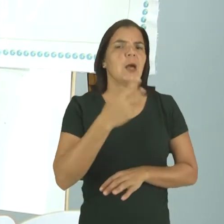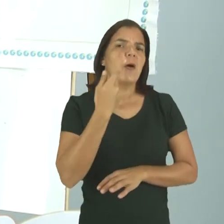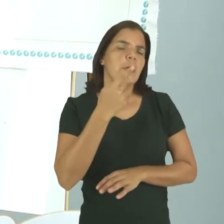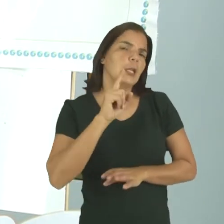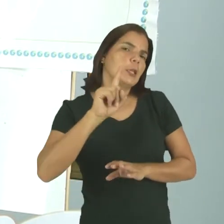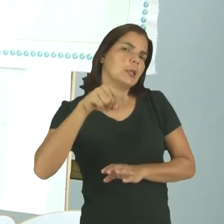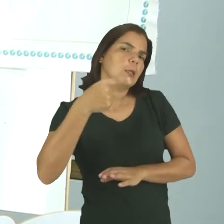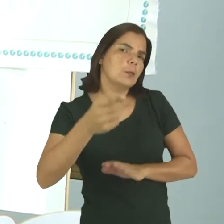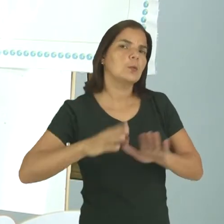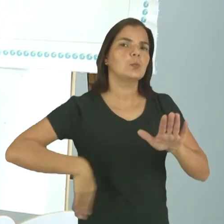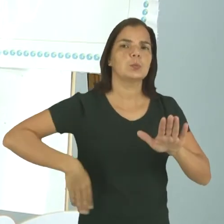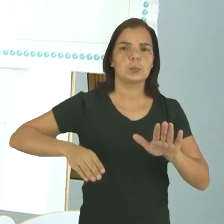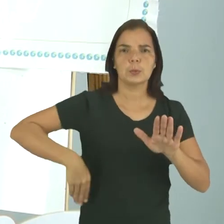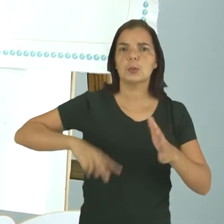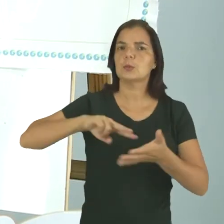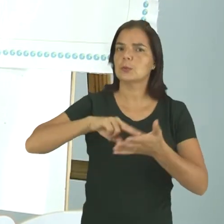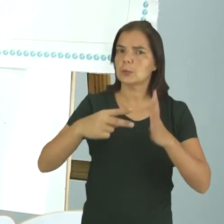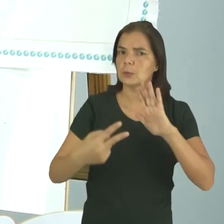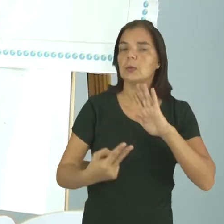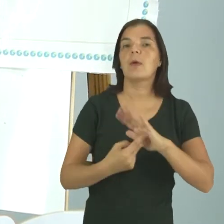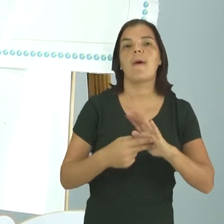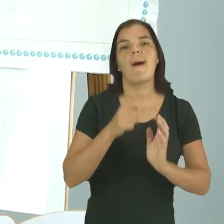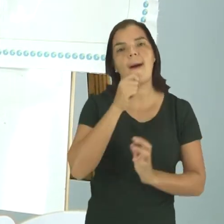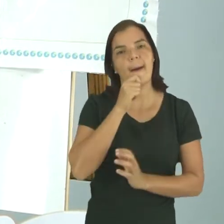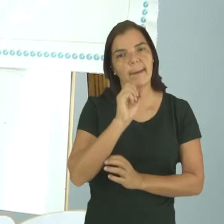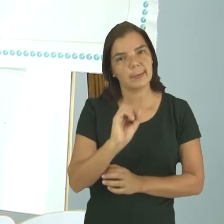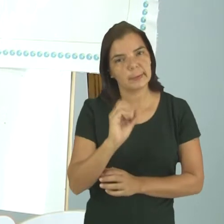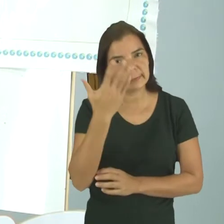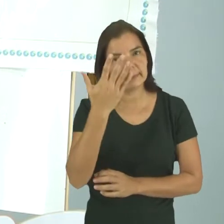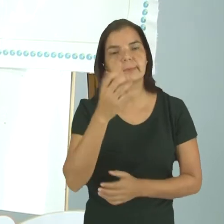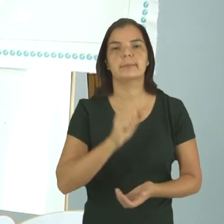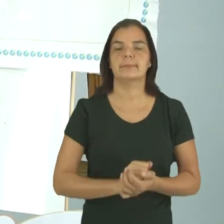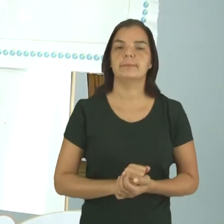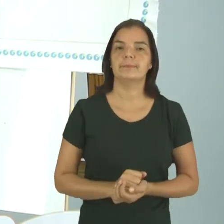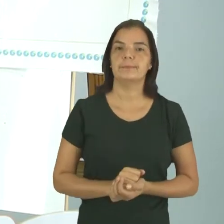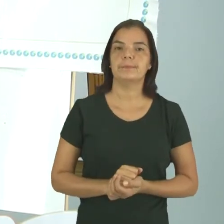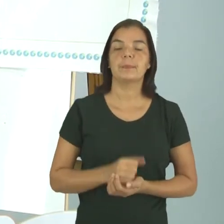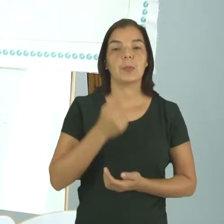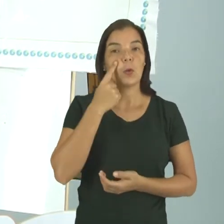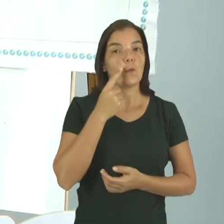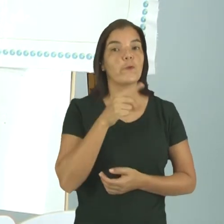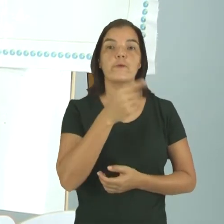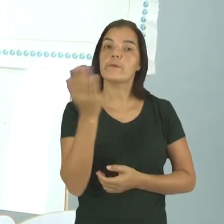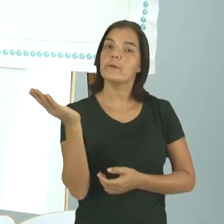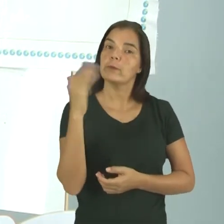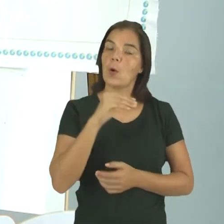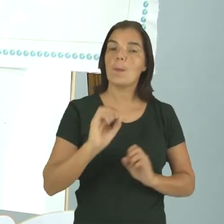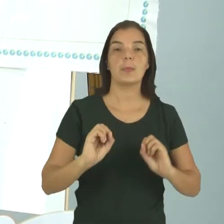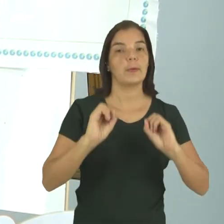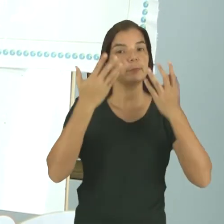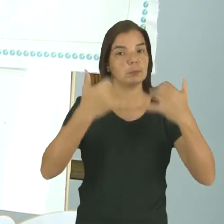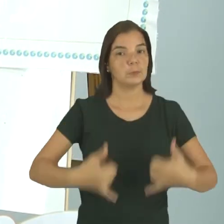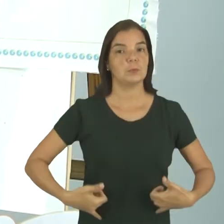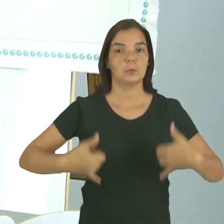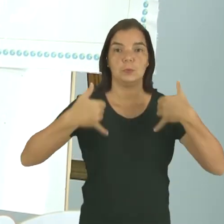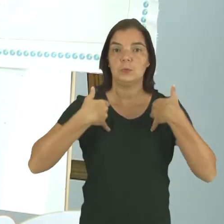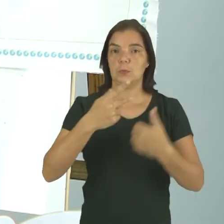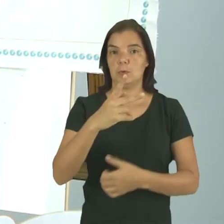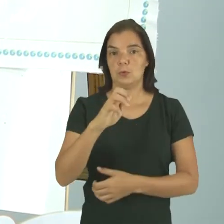que depois da natação, então ainda vai acontecer. Vamos na festa de aniversário de quem?